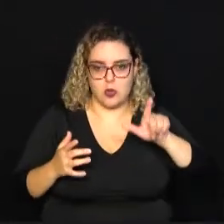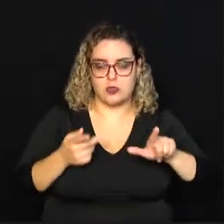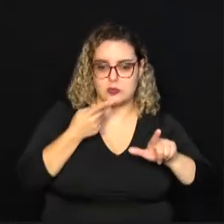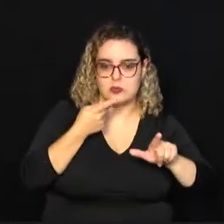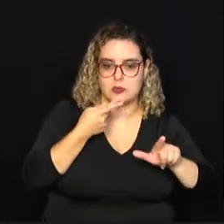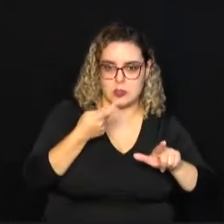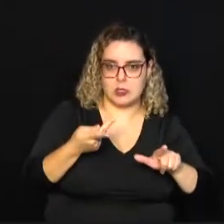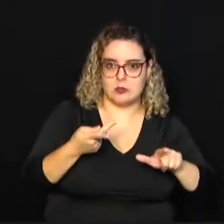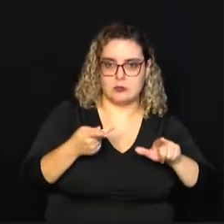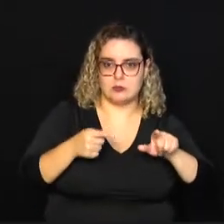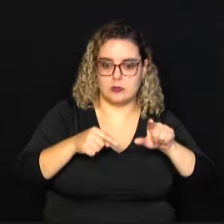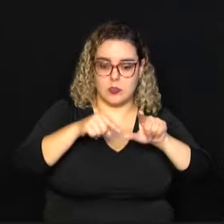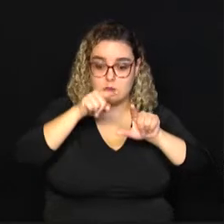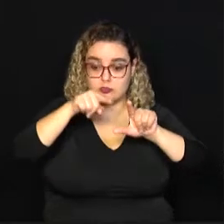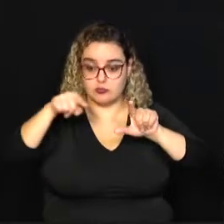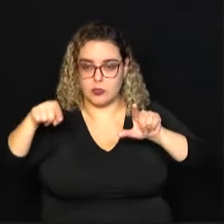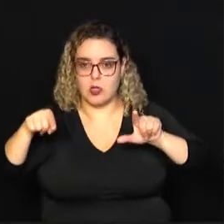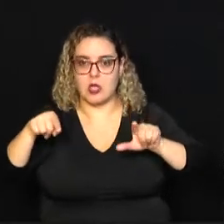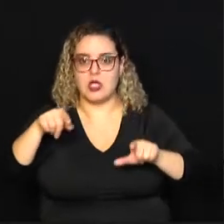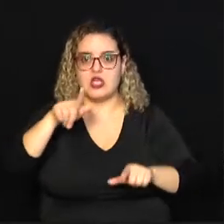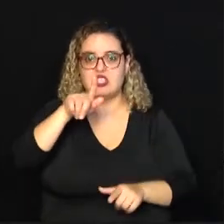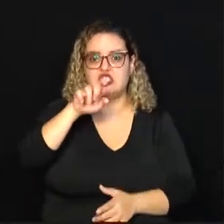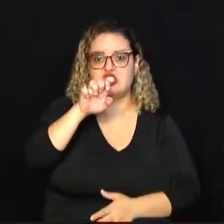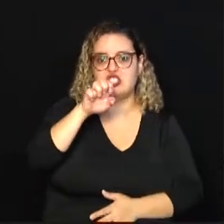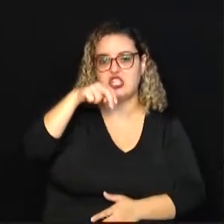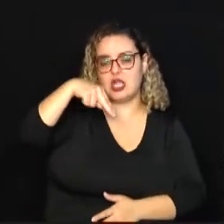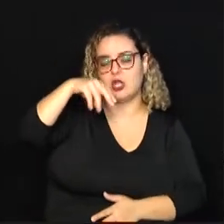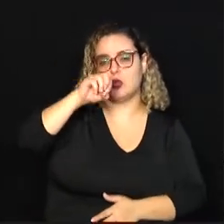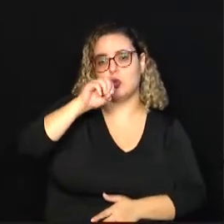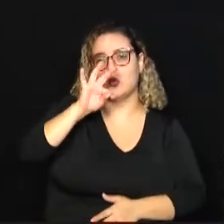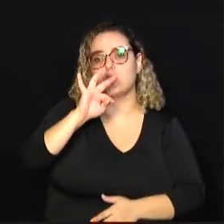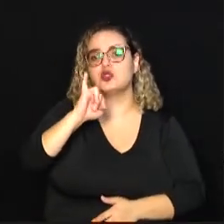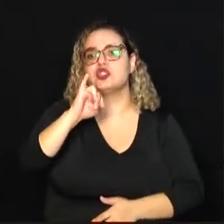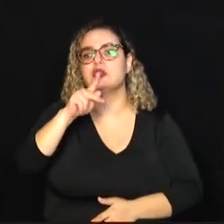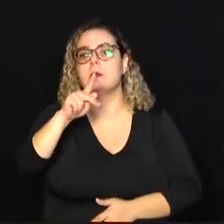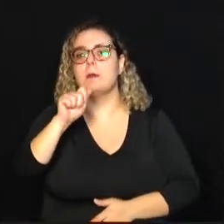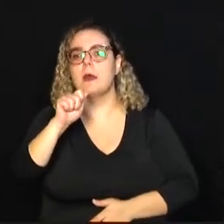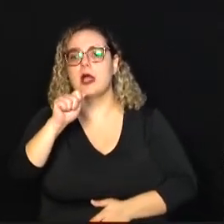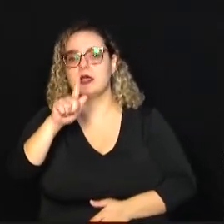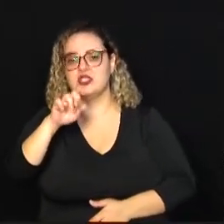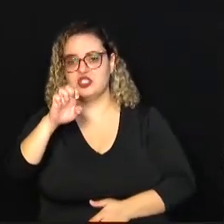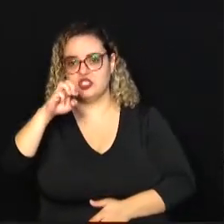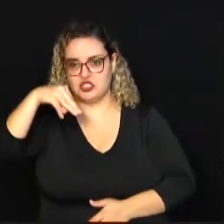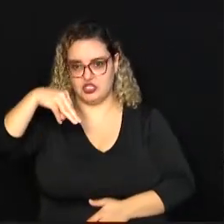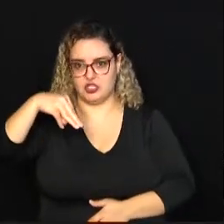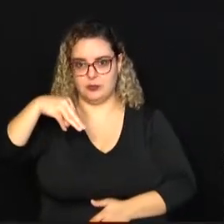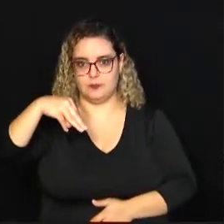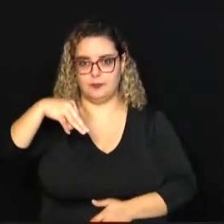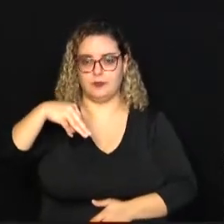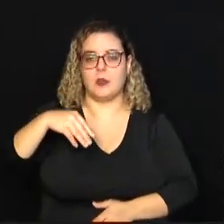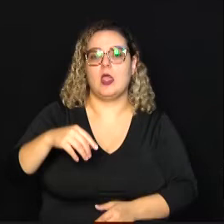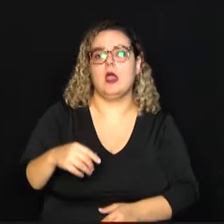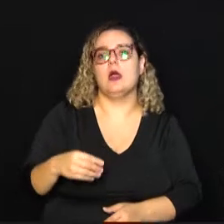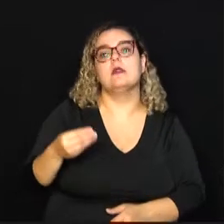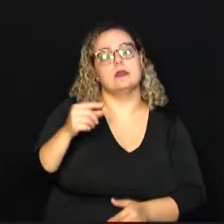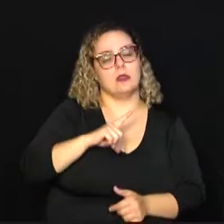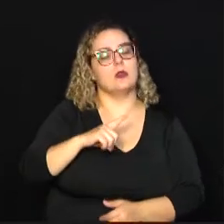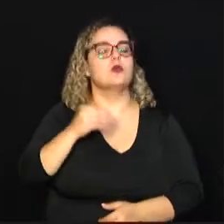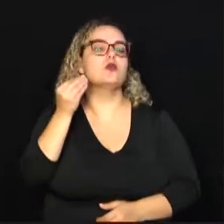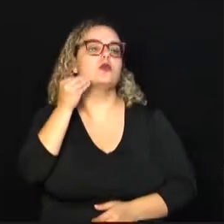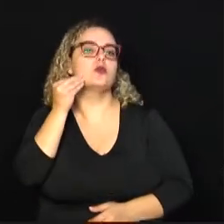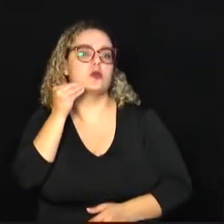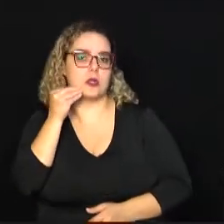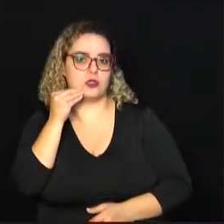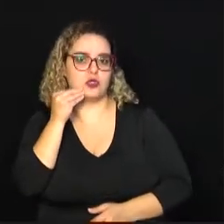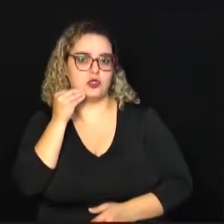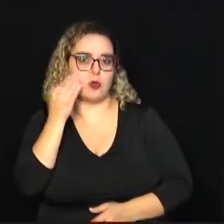genotipagem que é feita. O que é a genotipagem? É assim, tem o teste que diz se você tem ou não o coronavírus. Uma vez que você descobre que